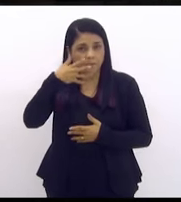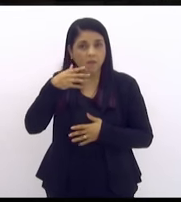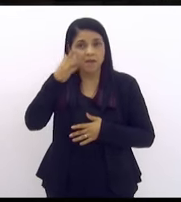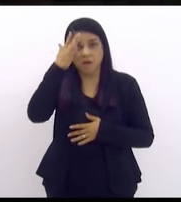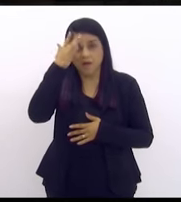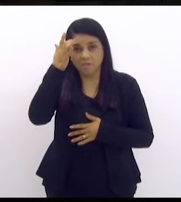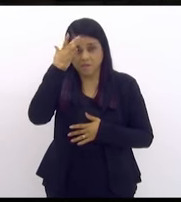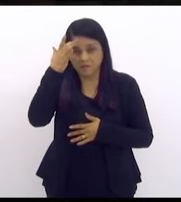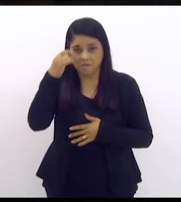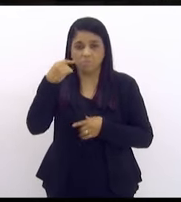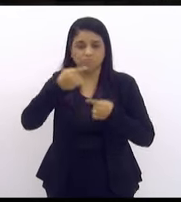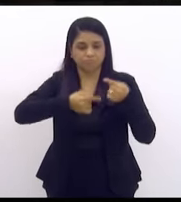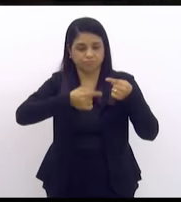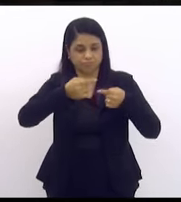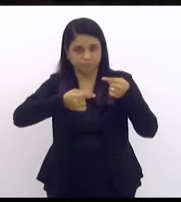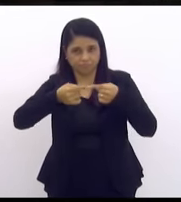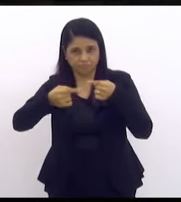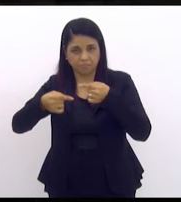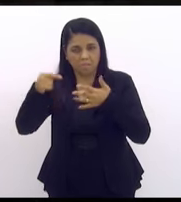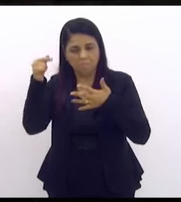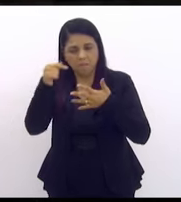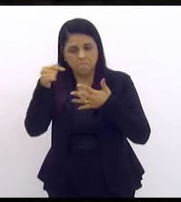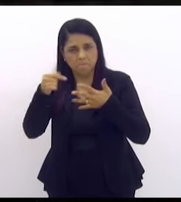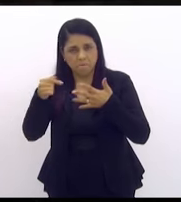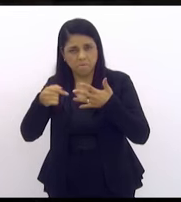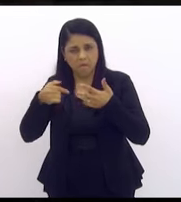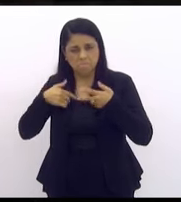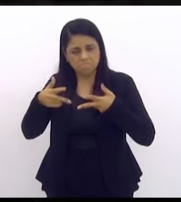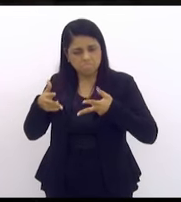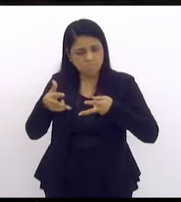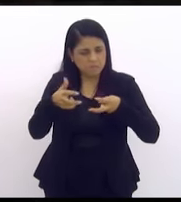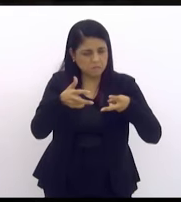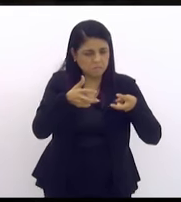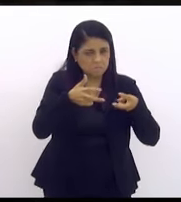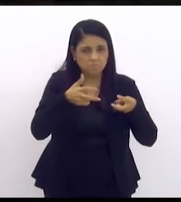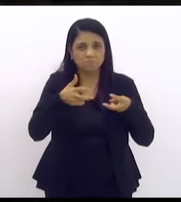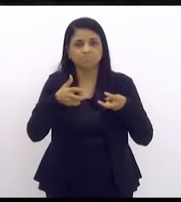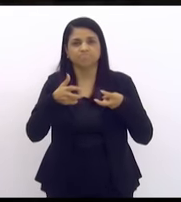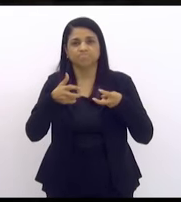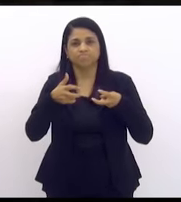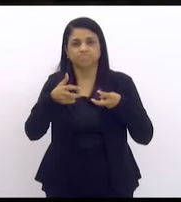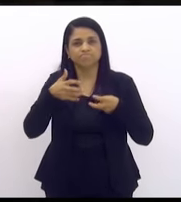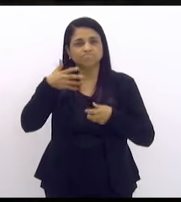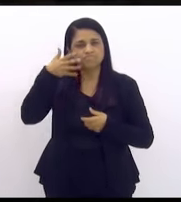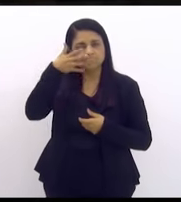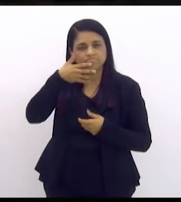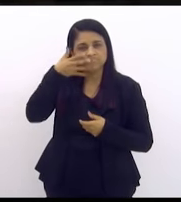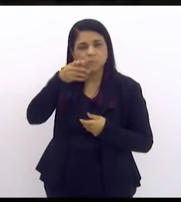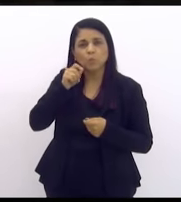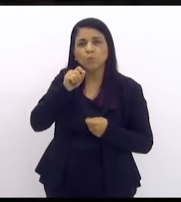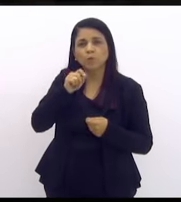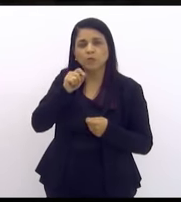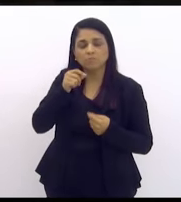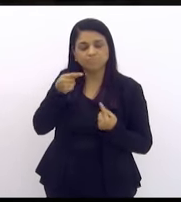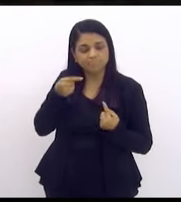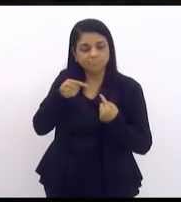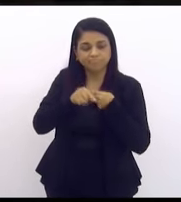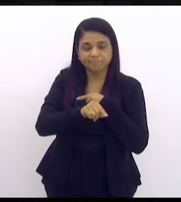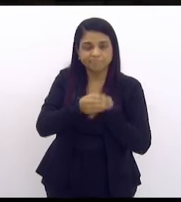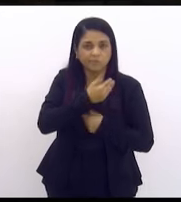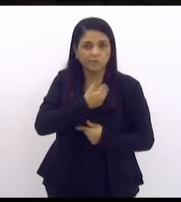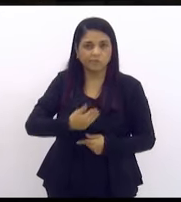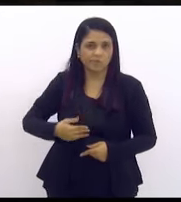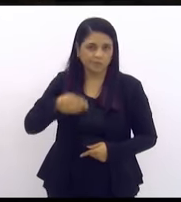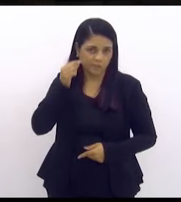apontar algumas percepções que a gente tem tido do quão incoerente é o governo Cláudio